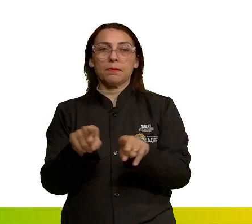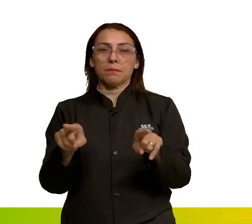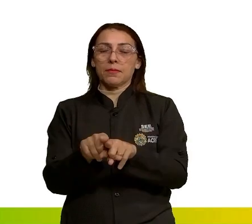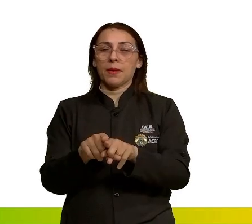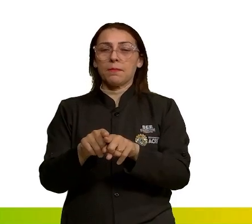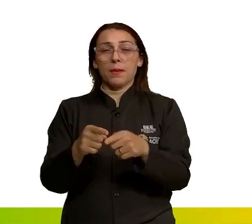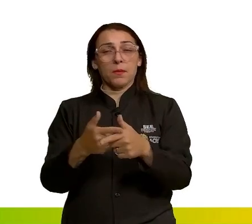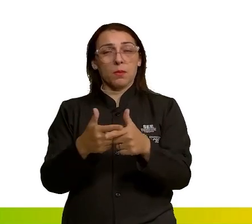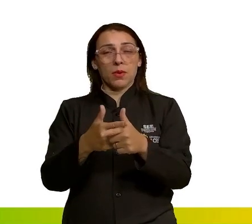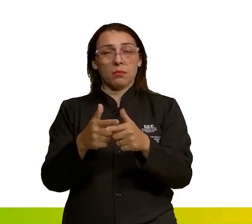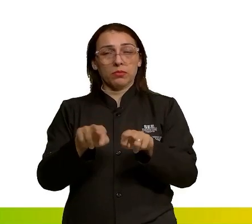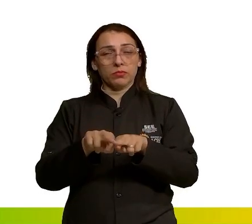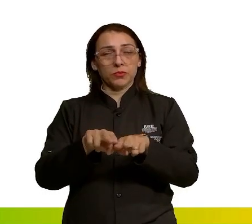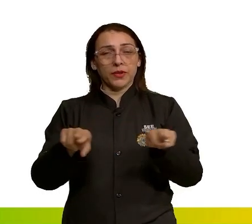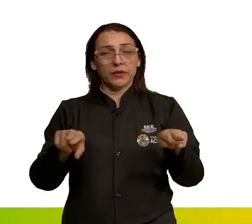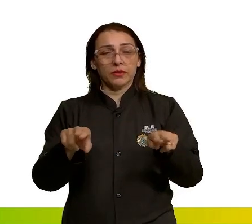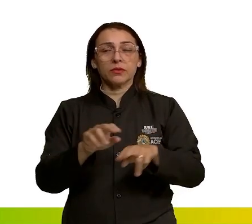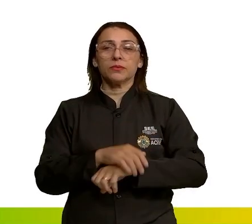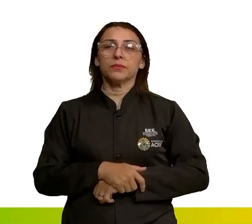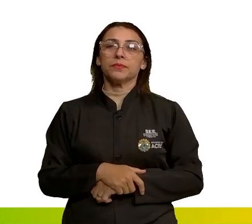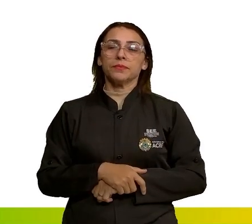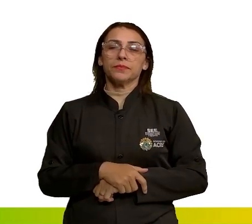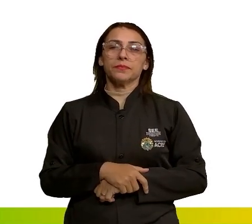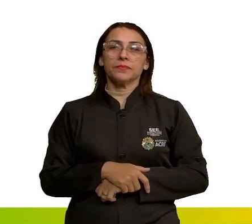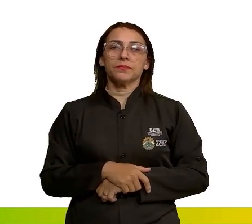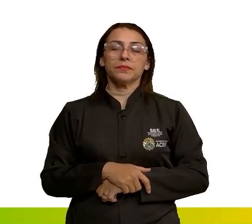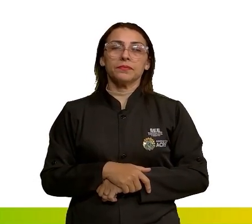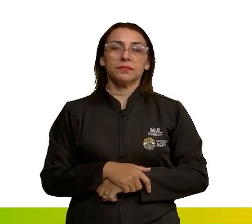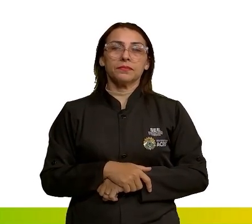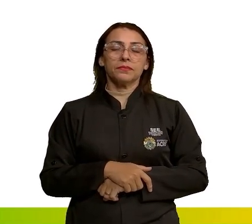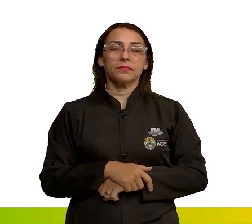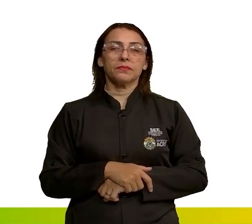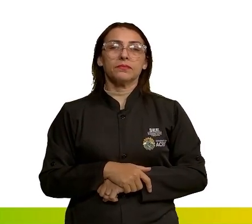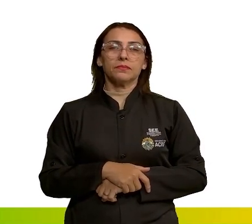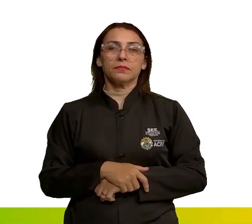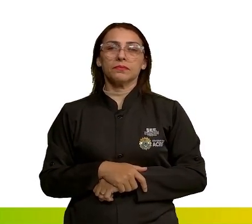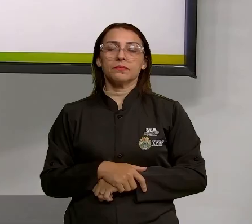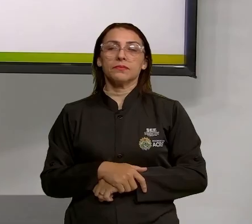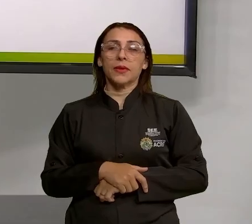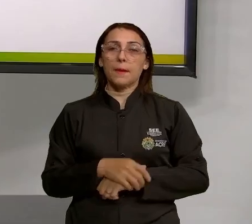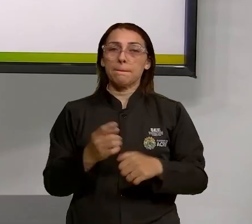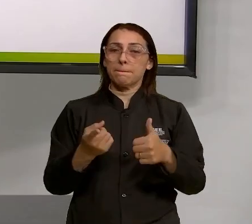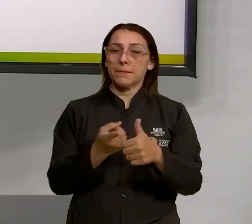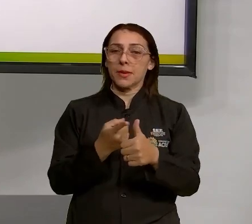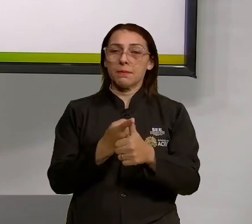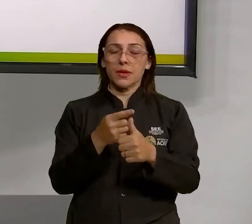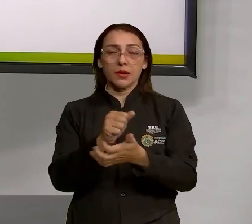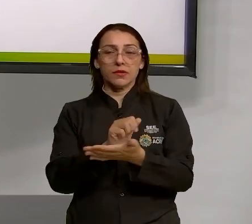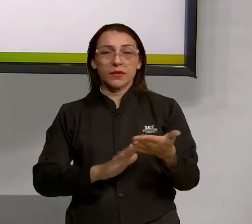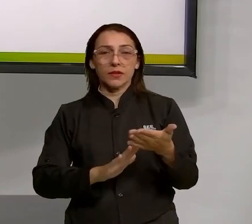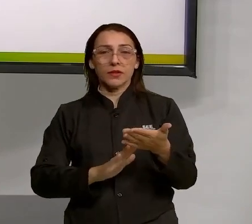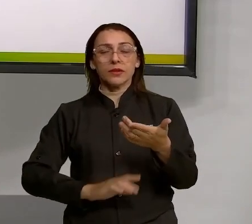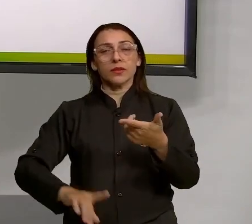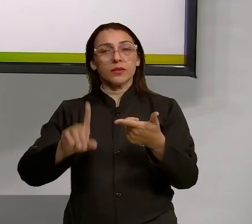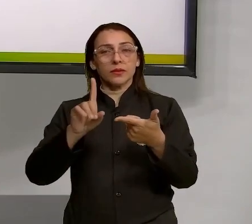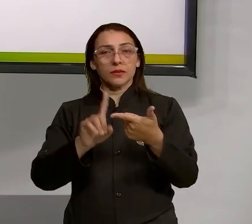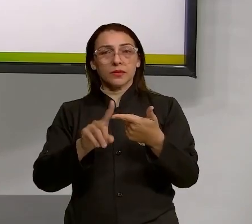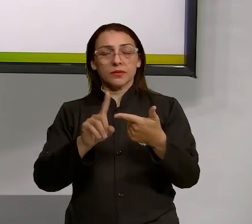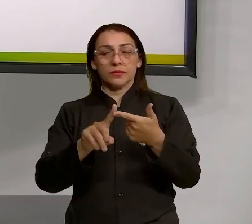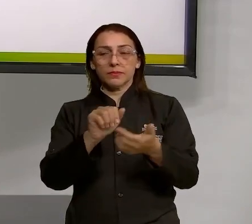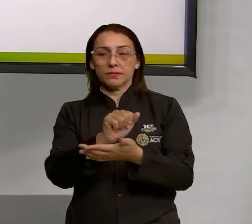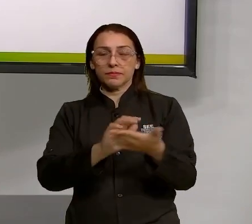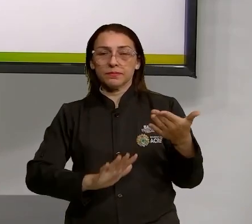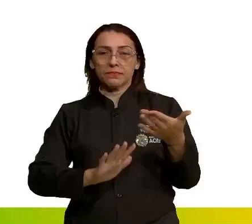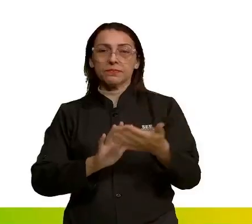criativas para problemas diversos. Então, essa foi a nossa primeira atividade. Vamos, então,